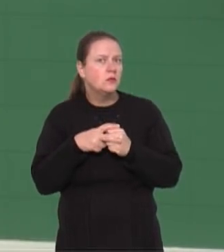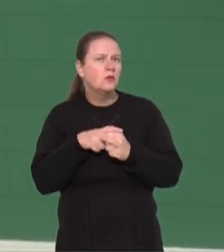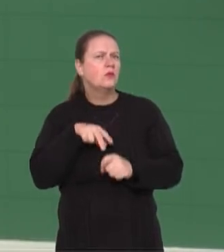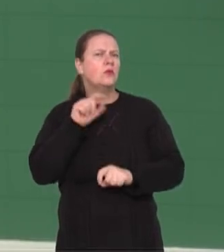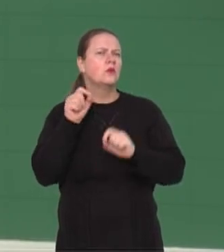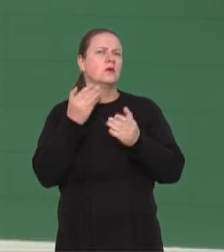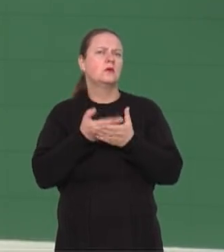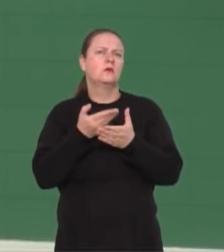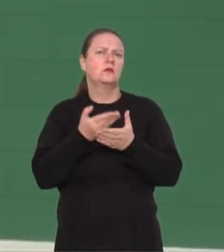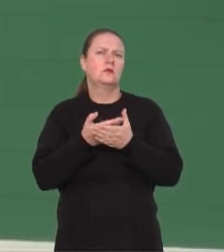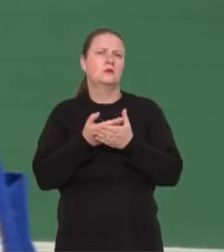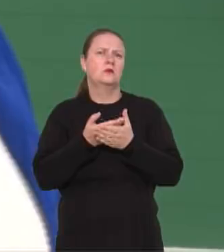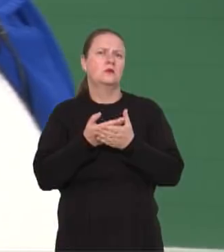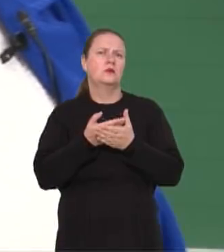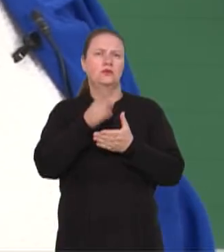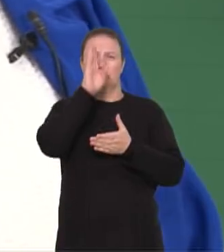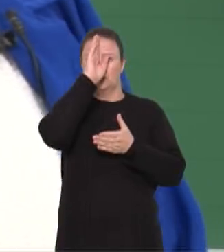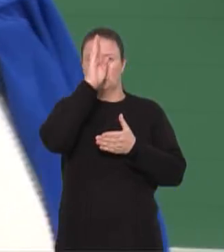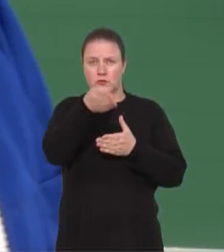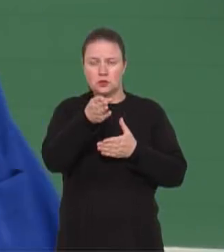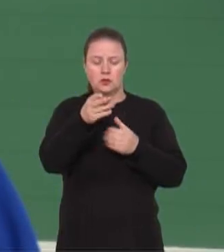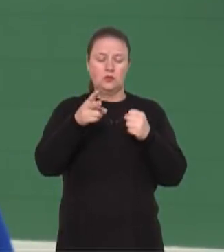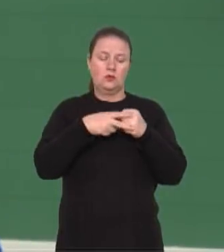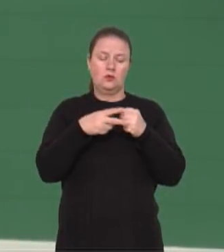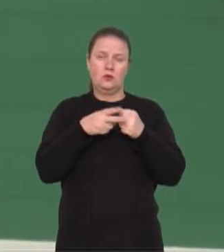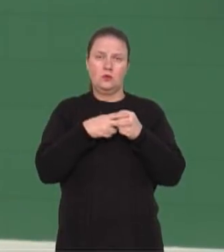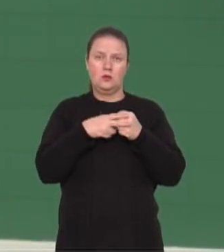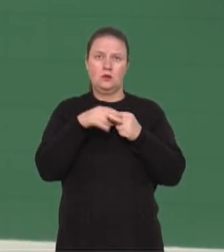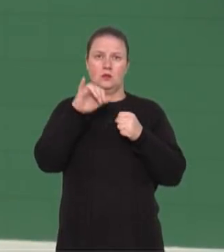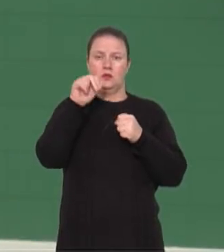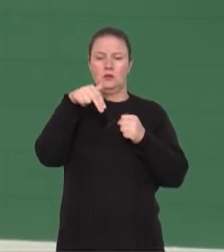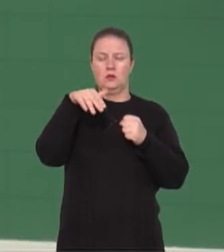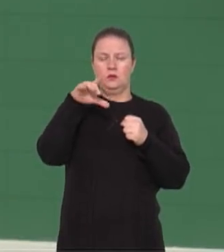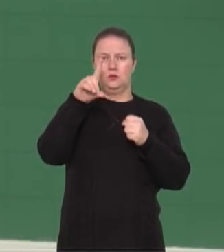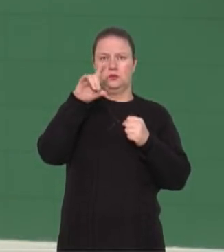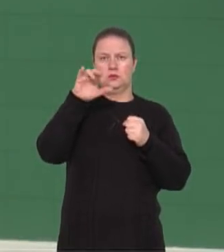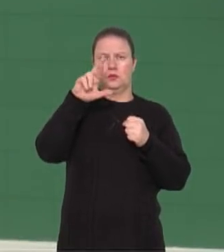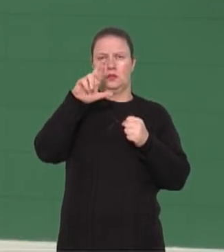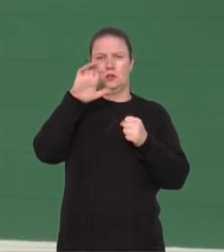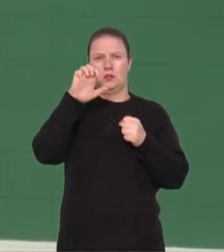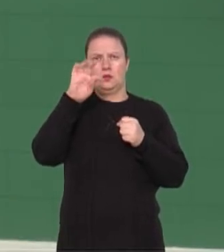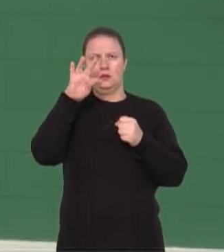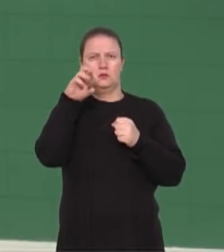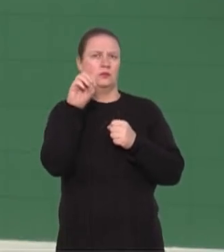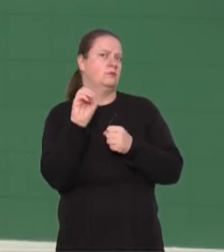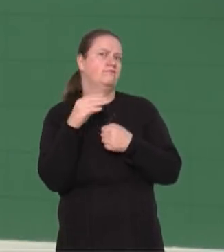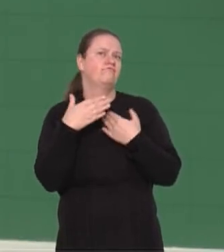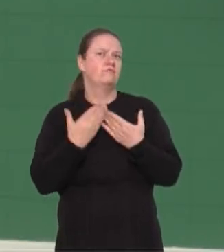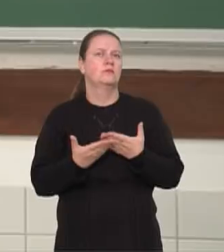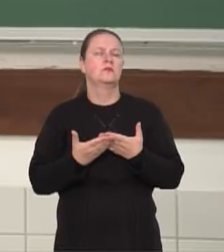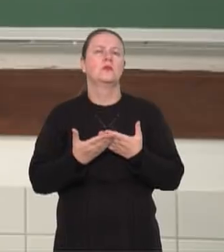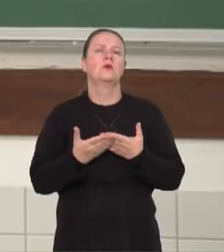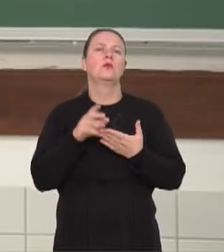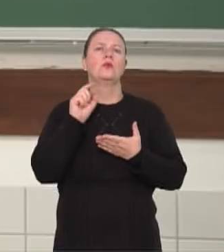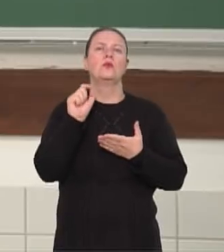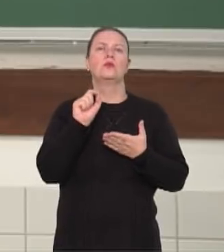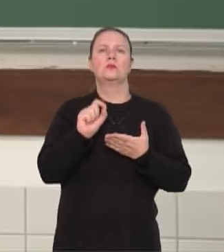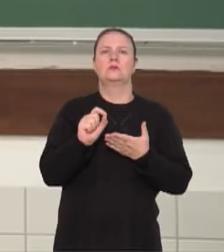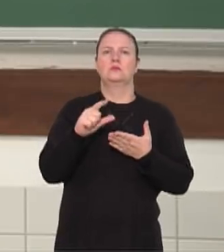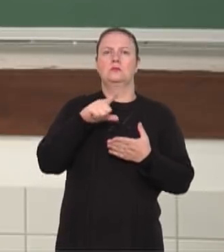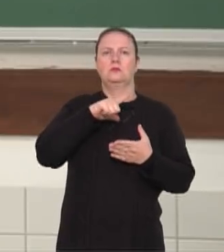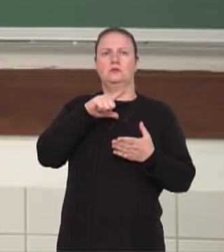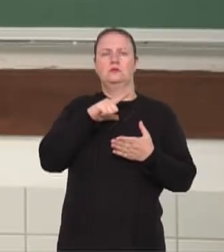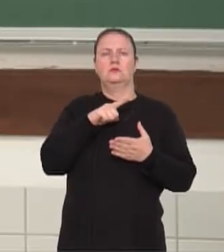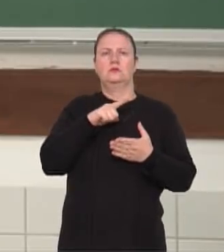que é um verbo transitivo direto e o que é um verbo transitivo indireto. Né? Os verbos transitivos diretos, eles têm